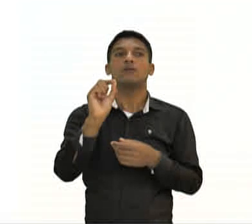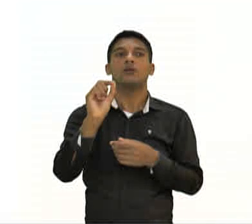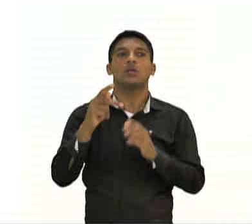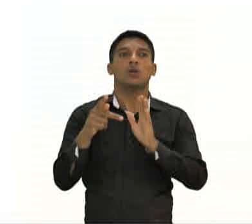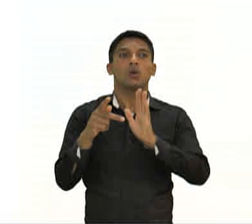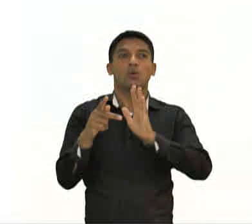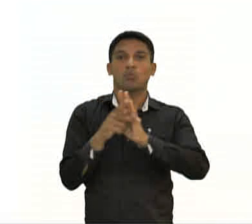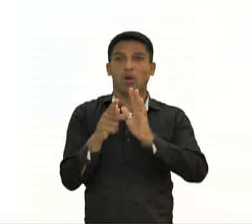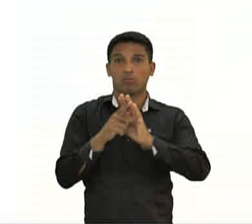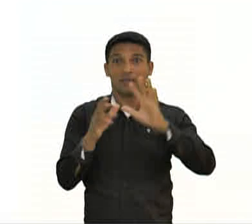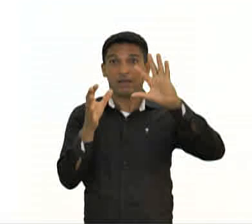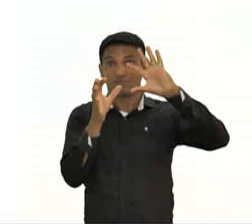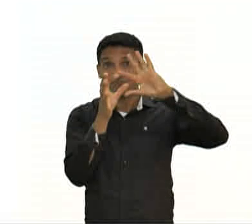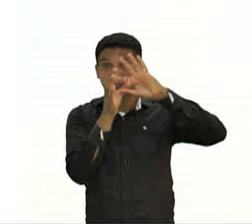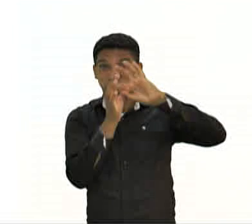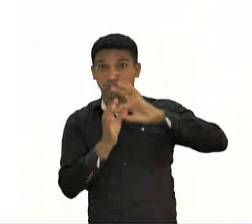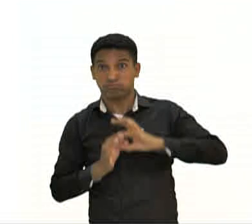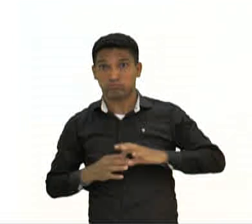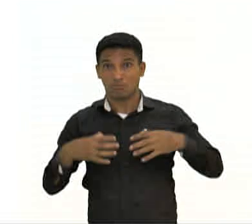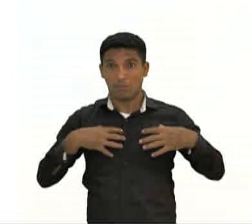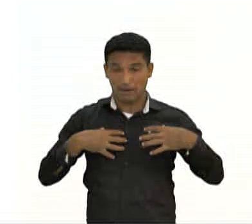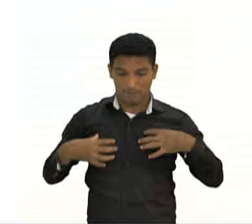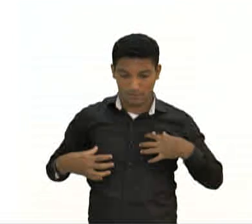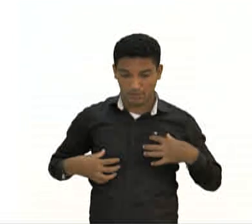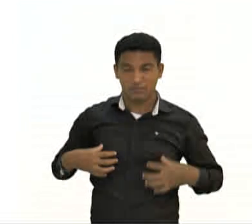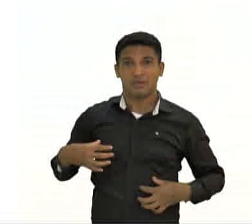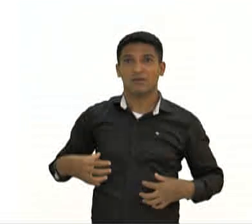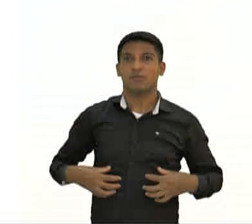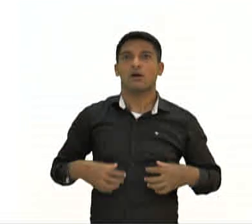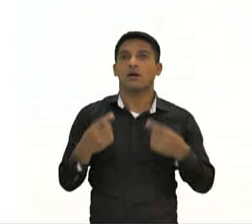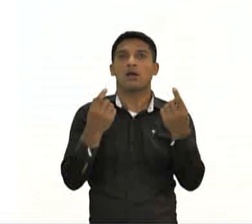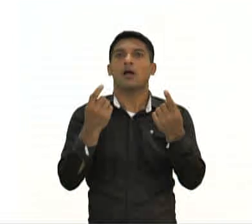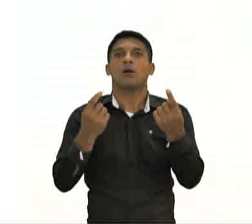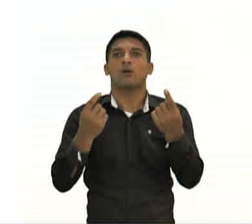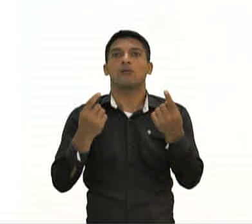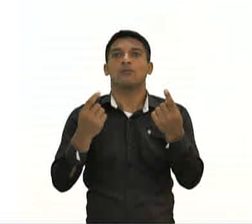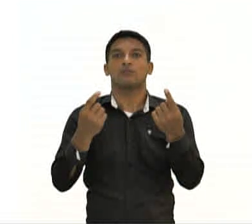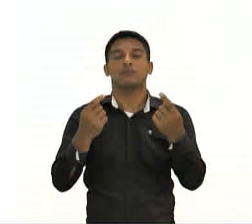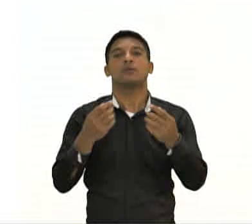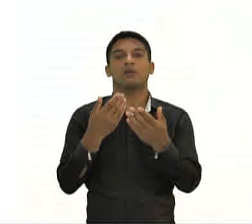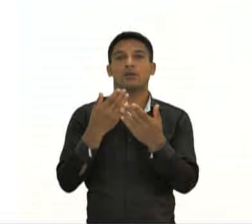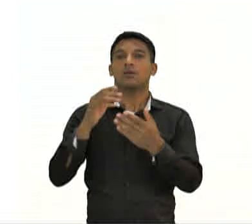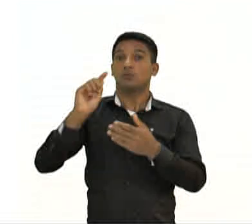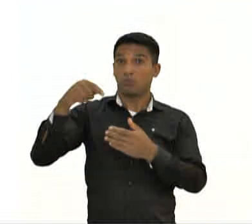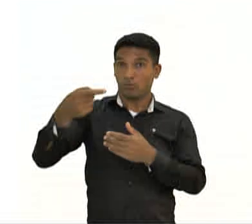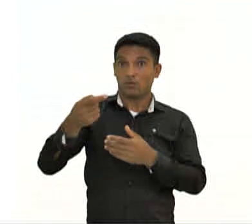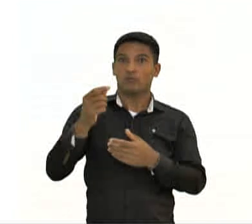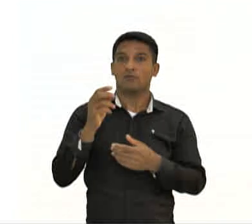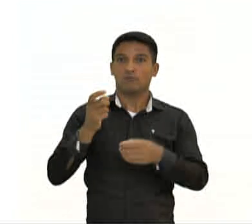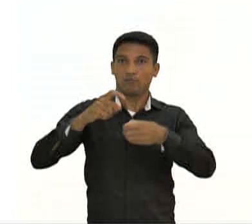sistemas que a gente trabalhou. E na próxima tela a gente vai voltar com a resposta do exercício.